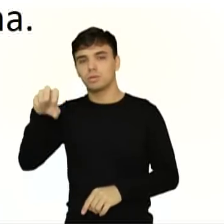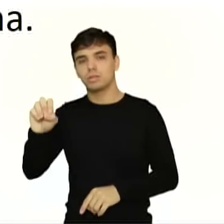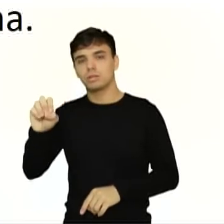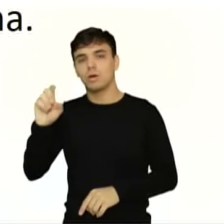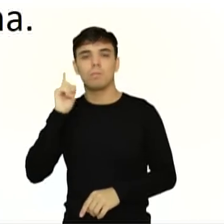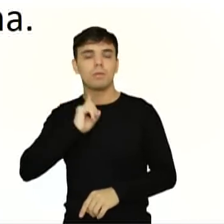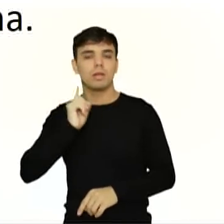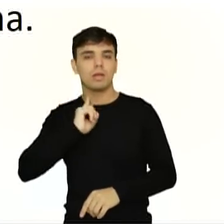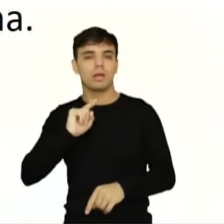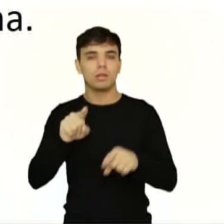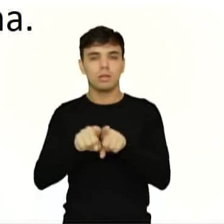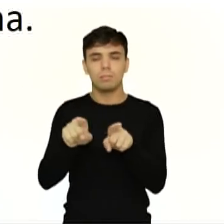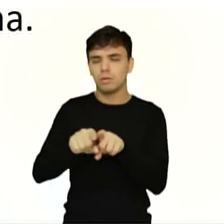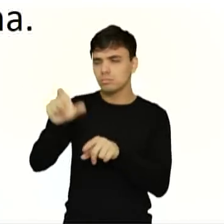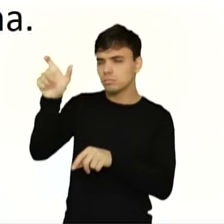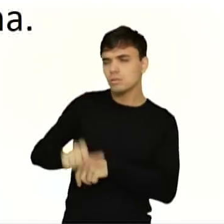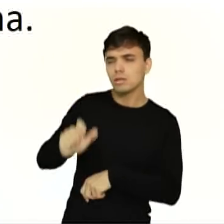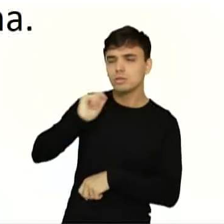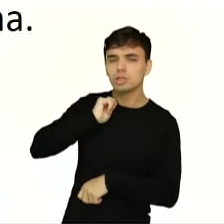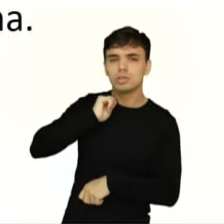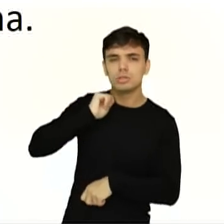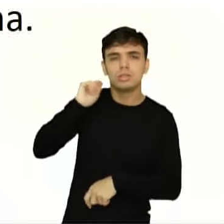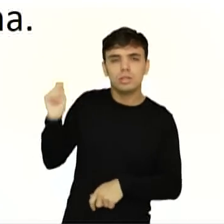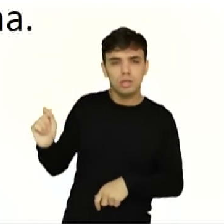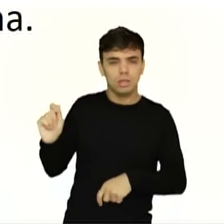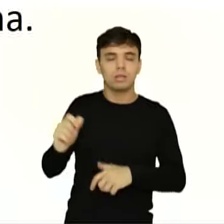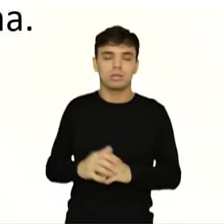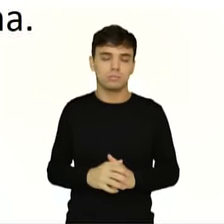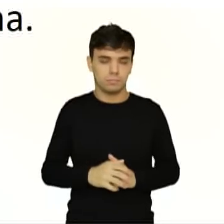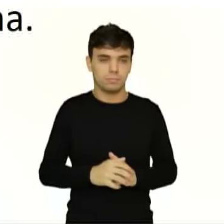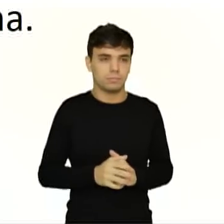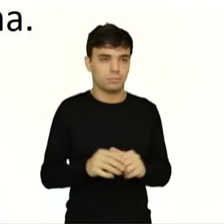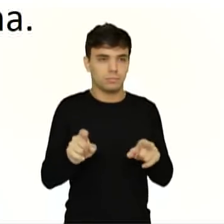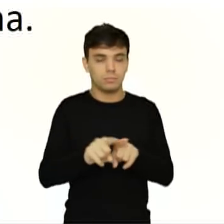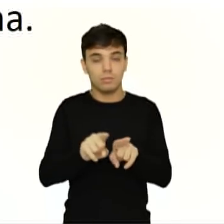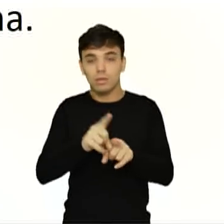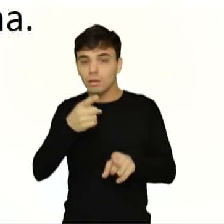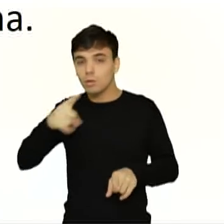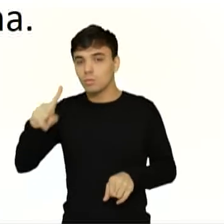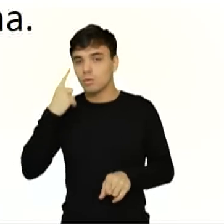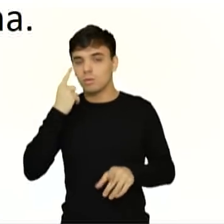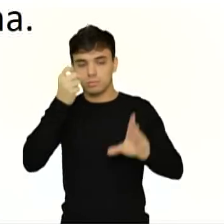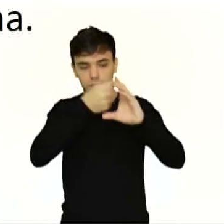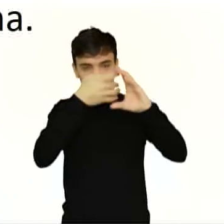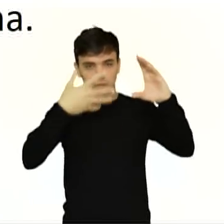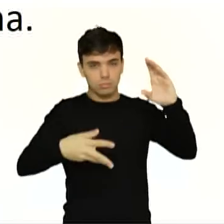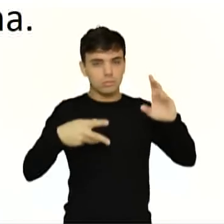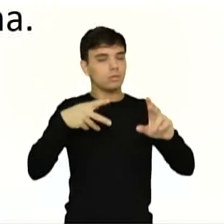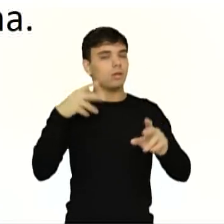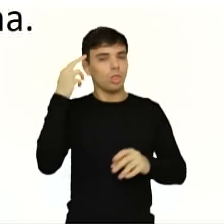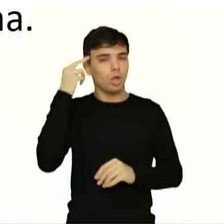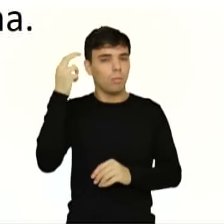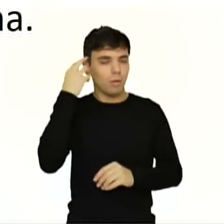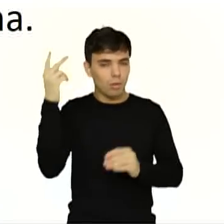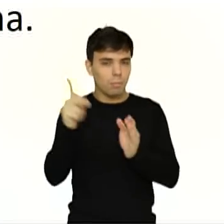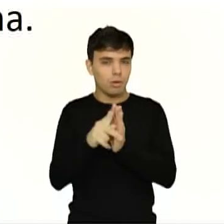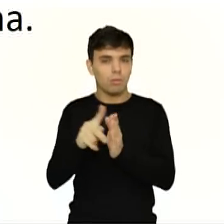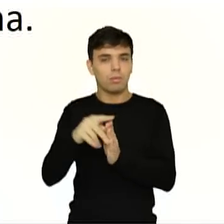essa imagem que foi criada desse mártir, certo? E a última, as características populares